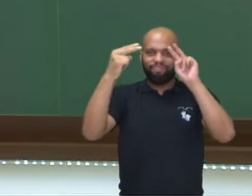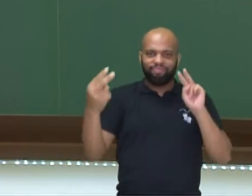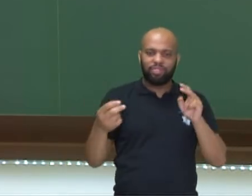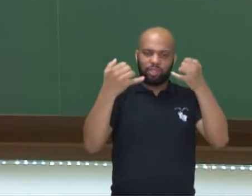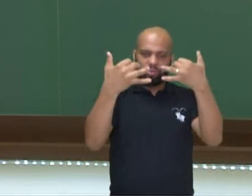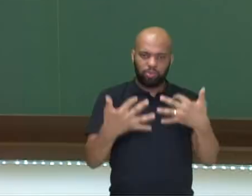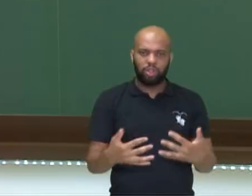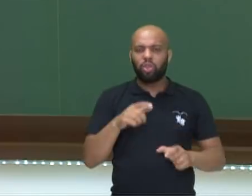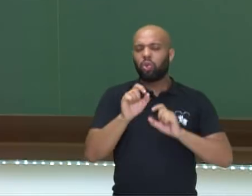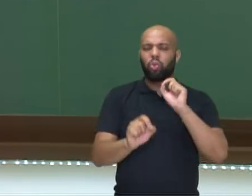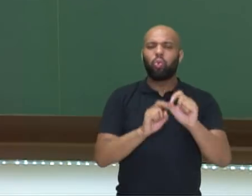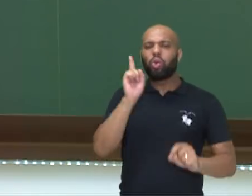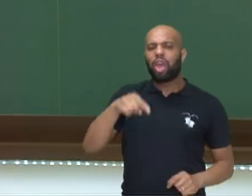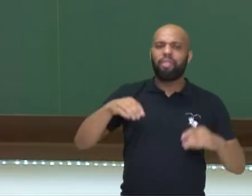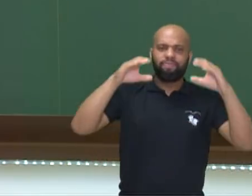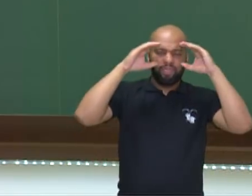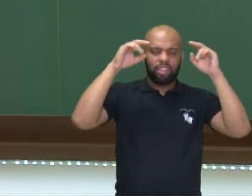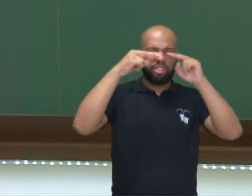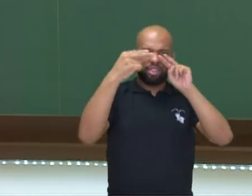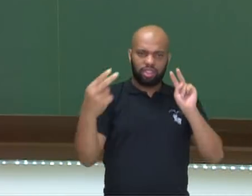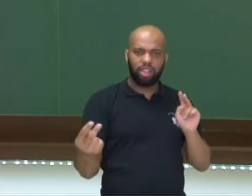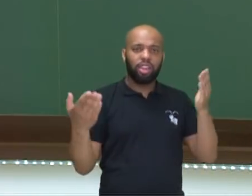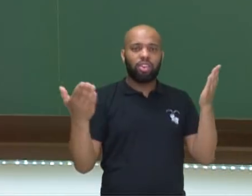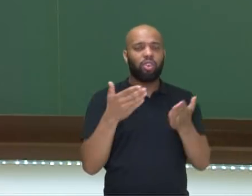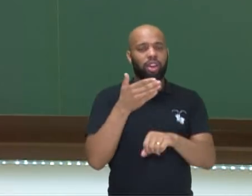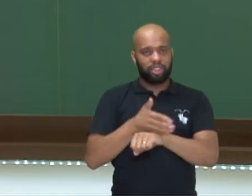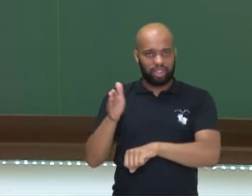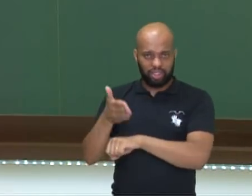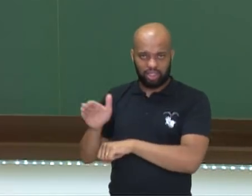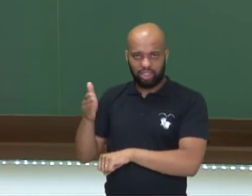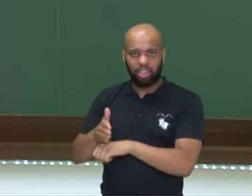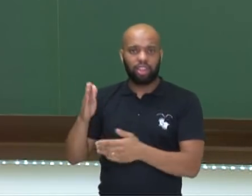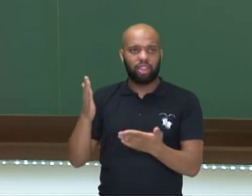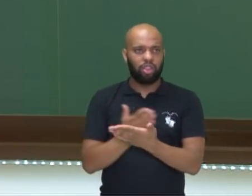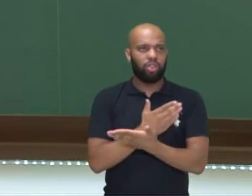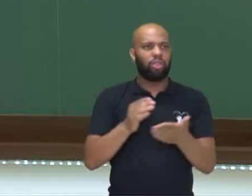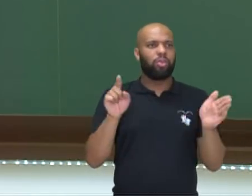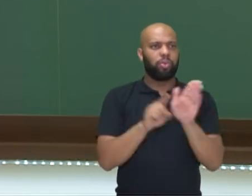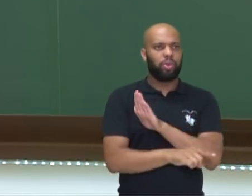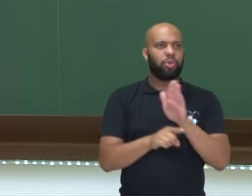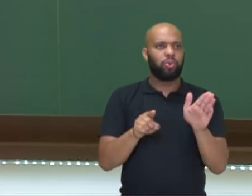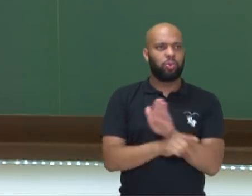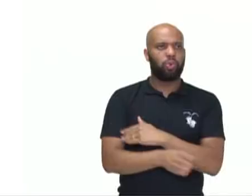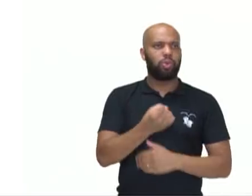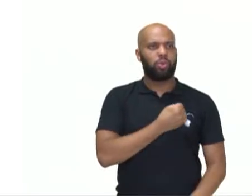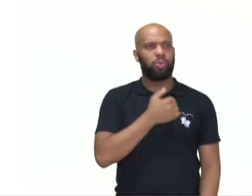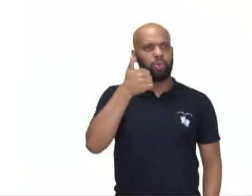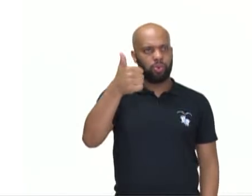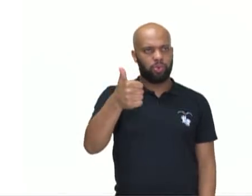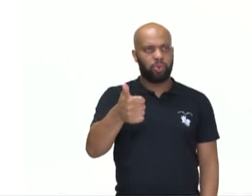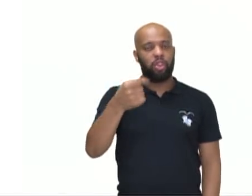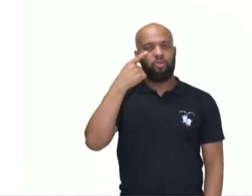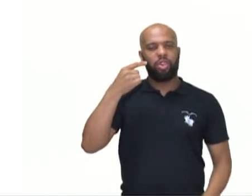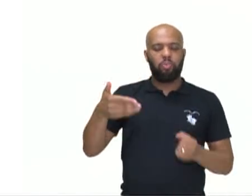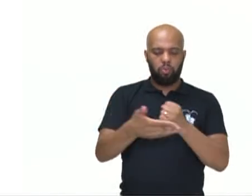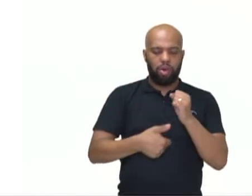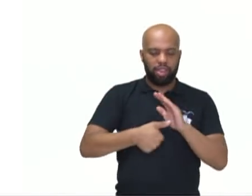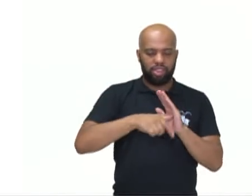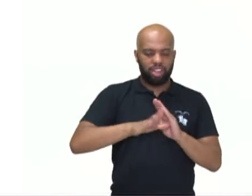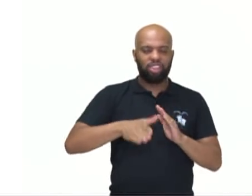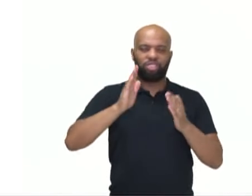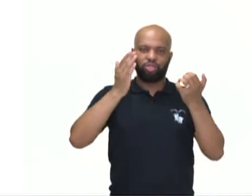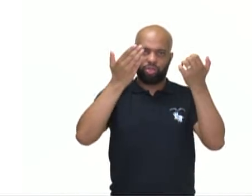sobre o que é realidade virtual. Vamos treinar agora com alguns exercícios. Então, primeiro exercício. Com base no que